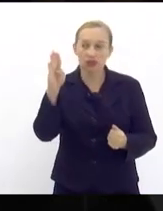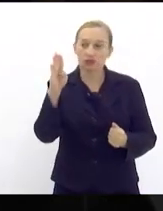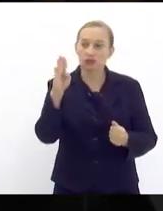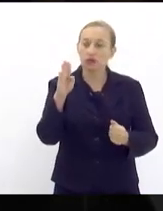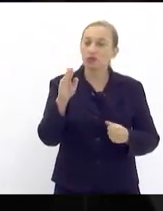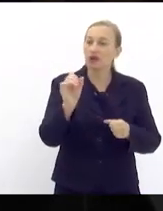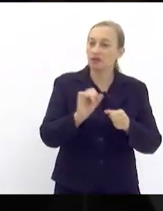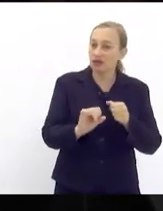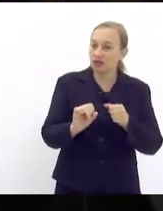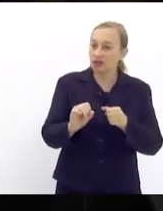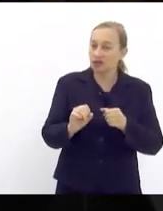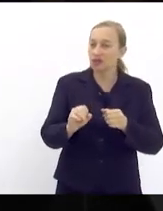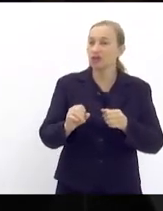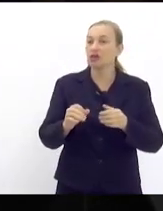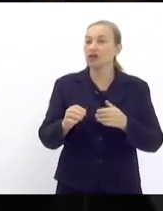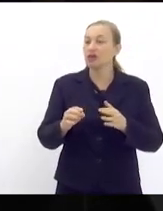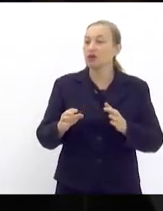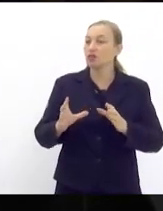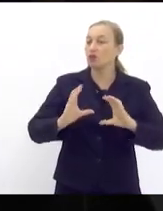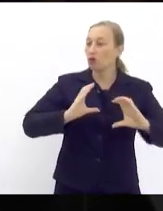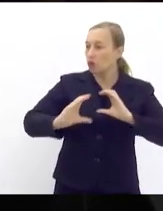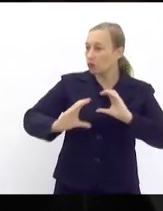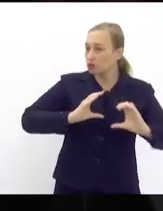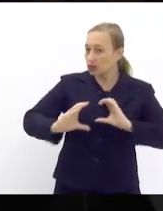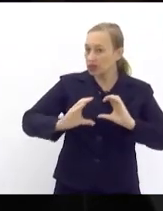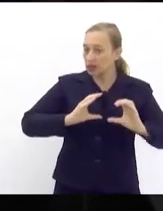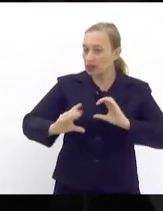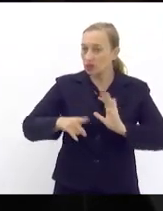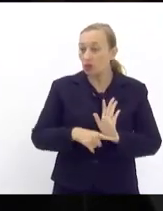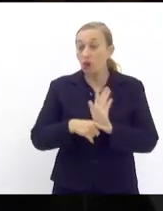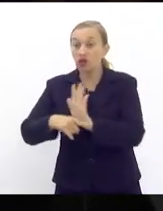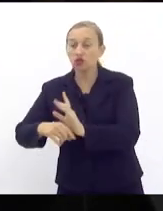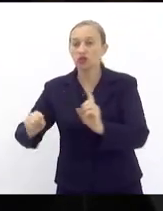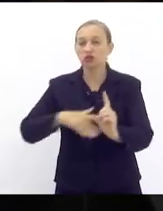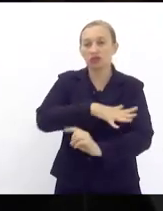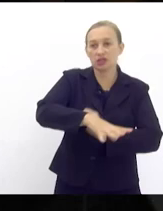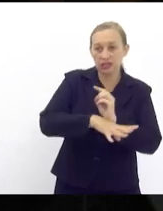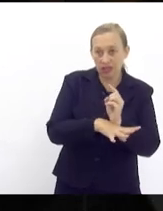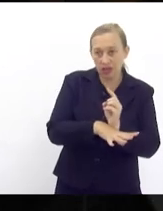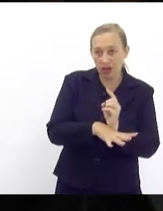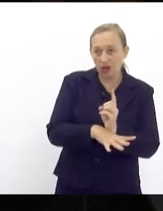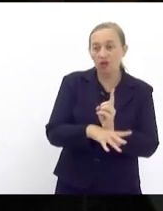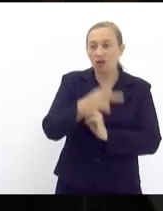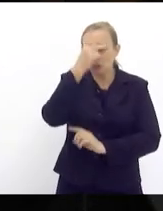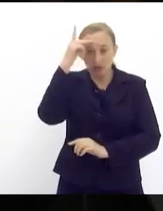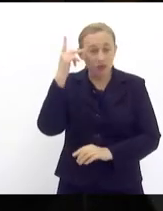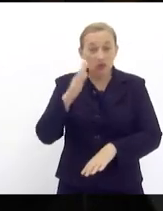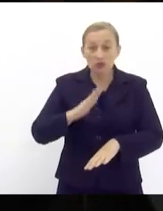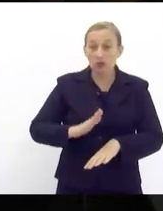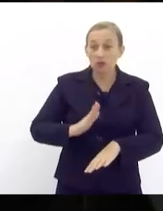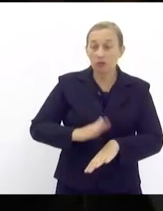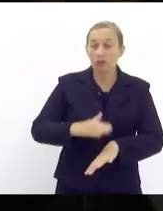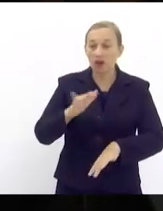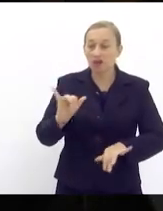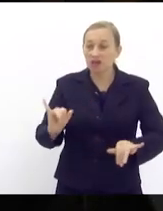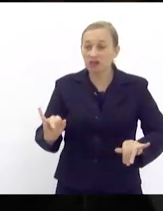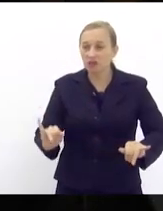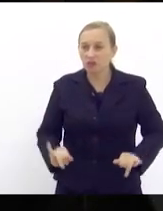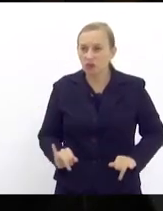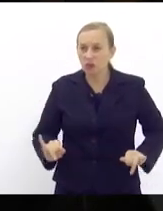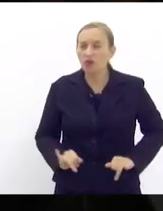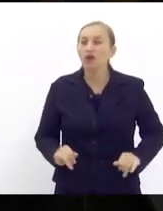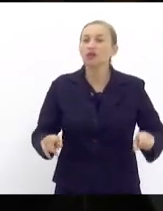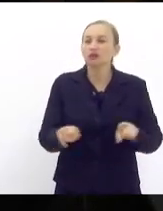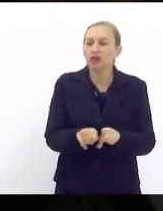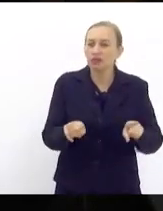uma interface com assistência social para garantir o acolhimento daquelas pessoas e maior situação de vulnerabilidade social queremos fortalecer os